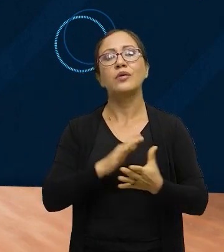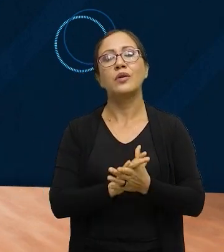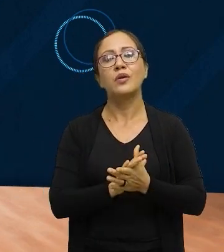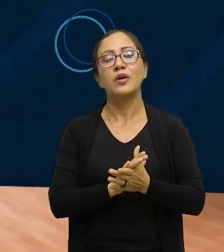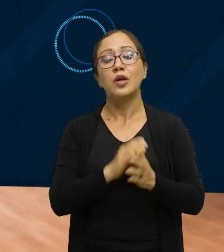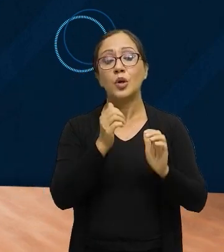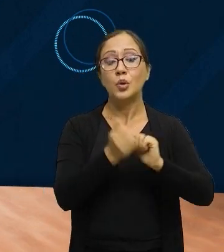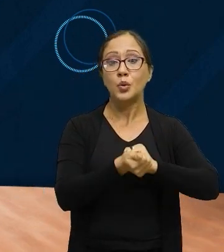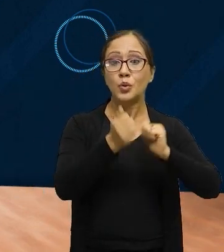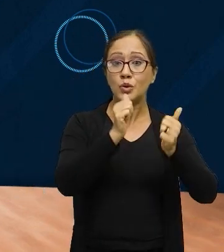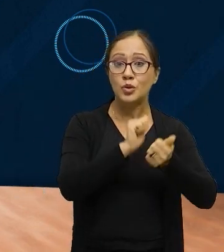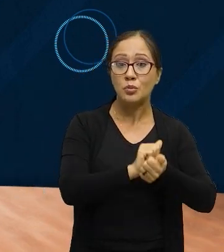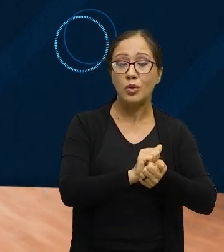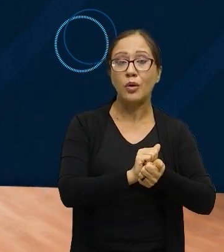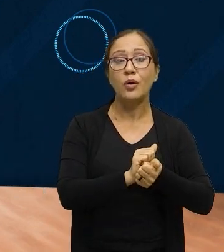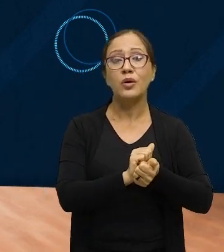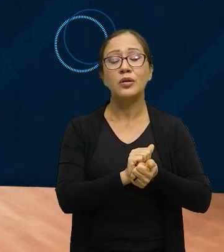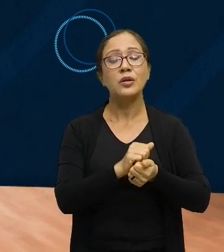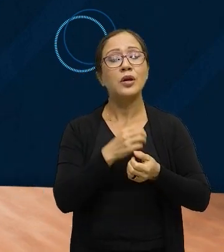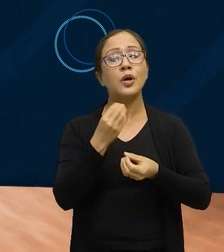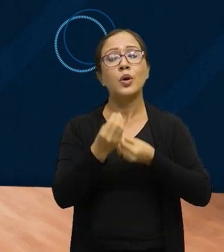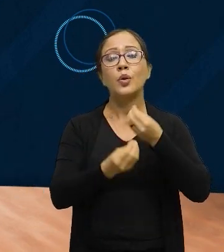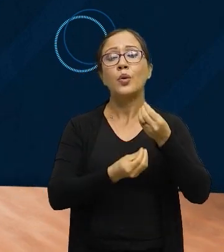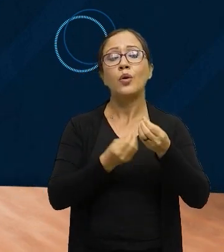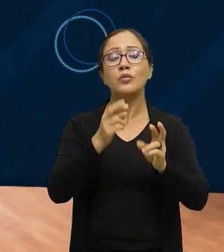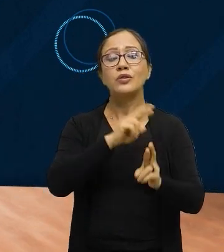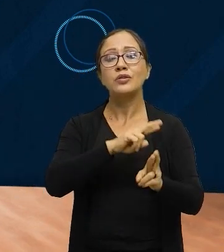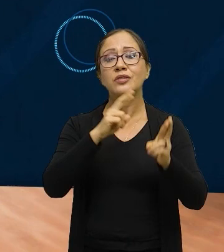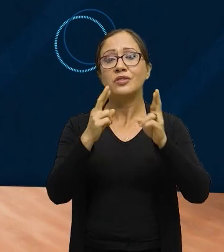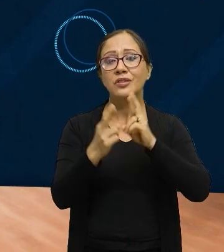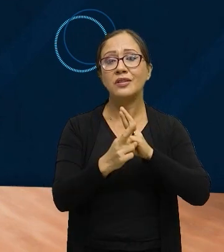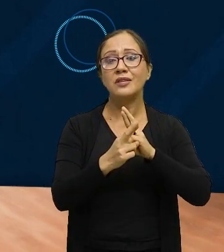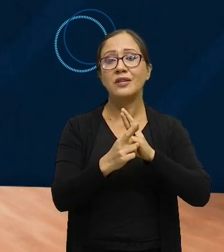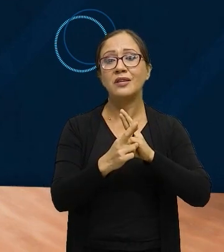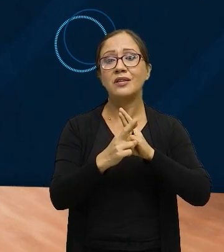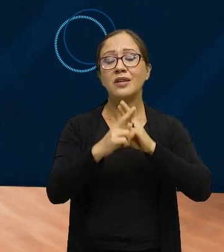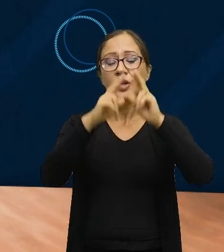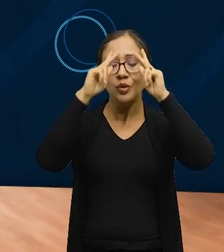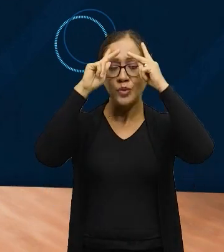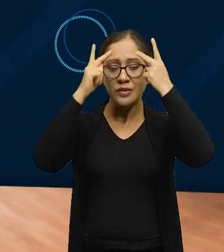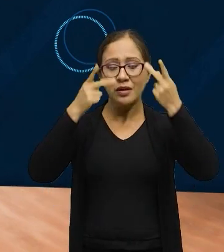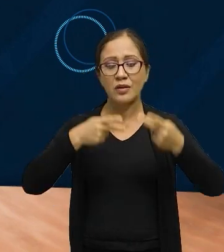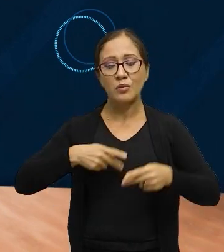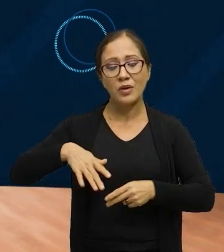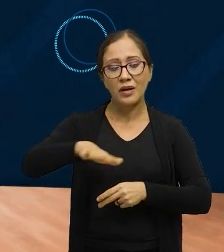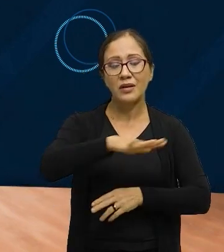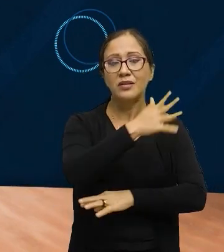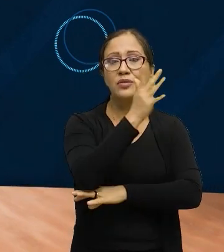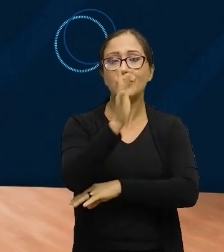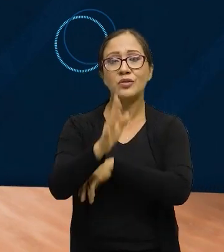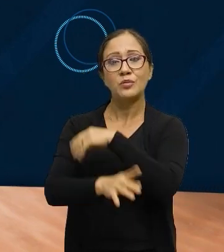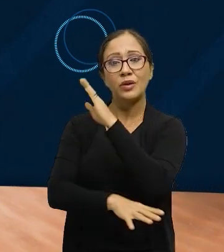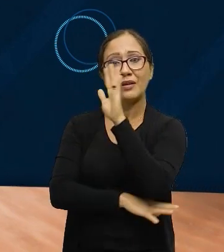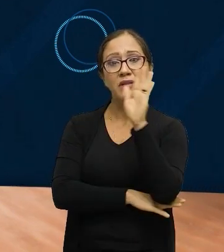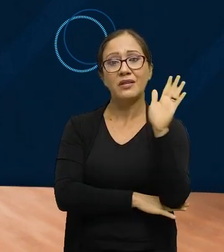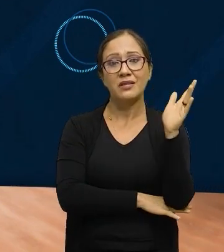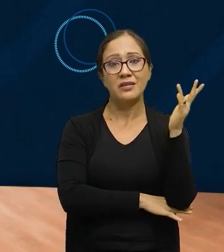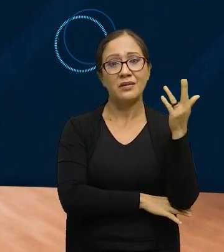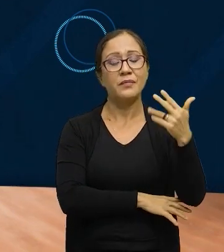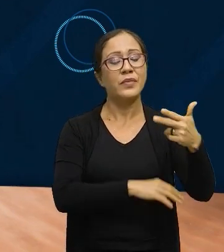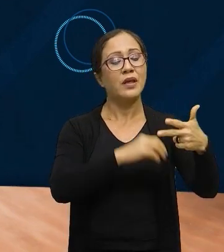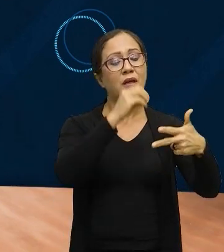no esporte, como é que está a relação do homem com o meio ambiente. No Enem, gostam